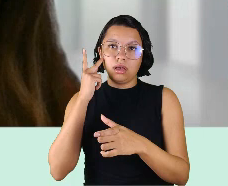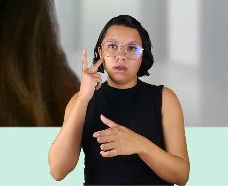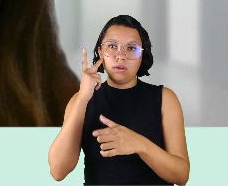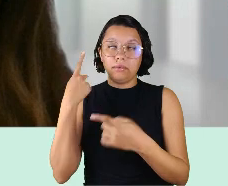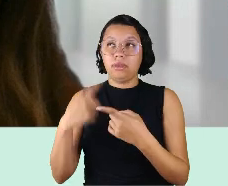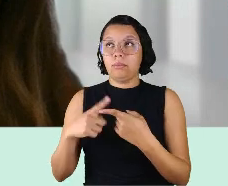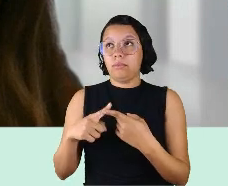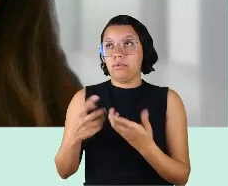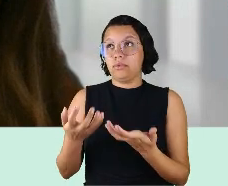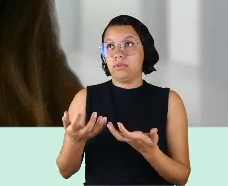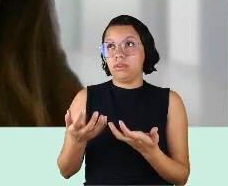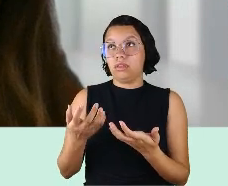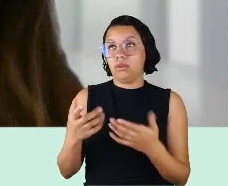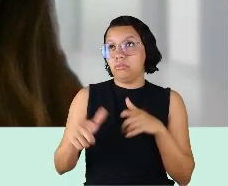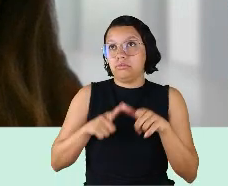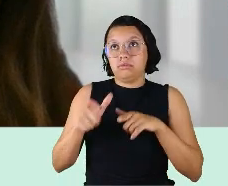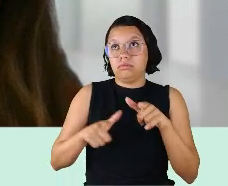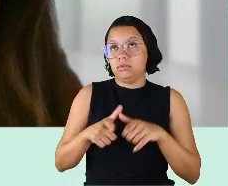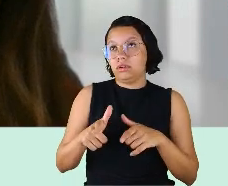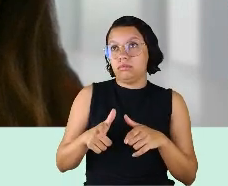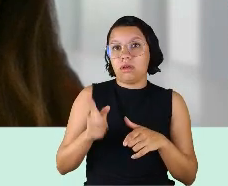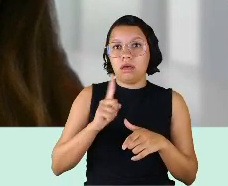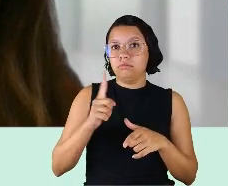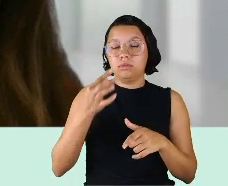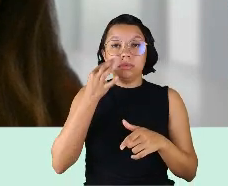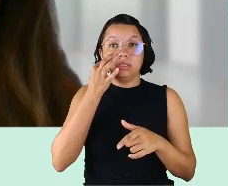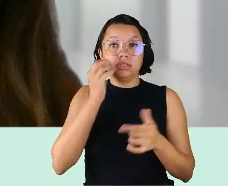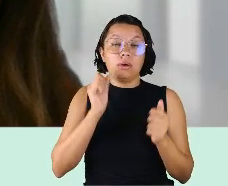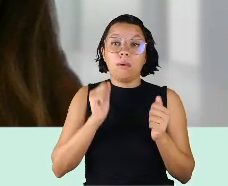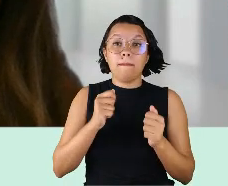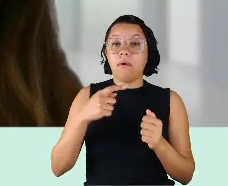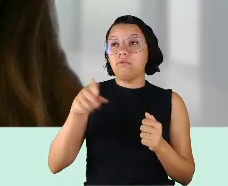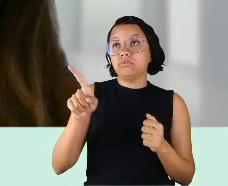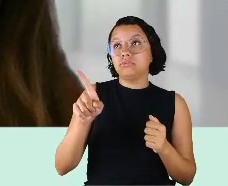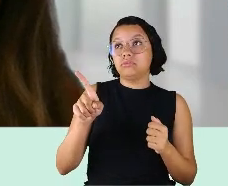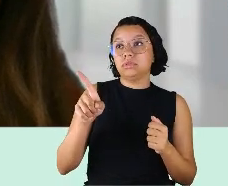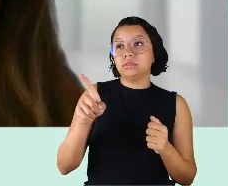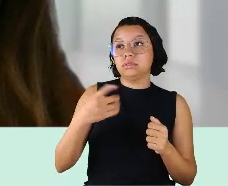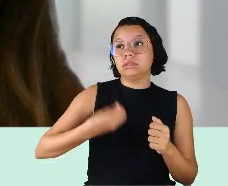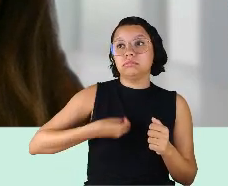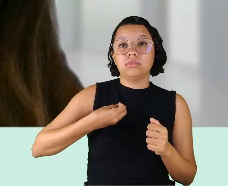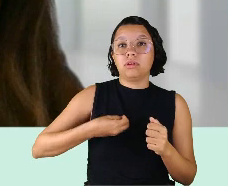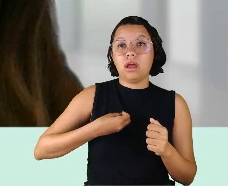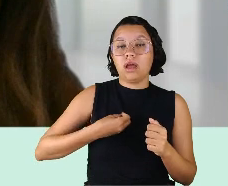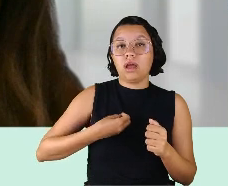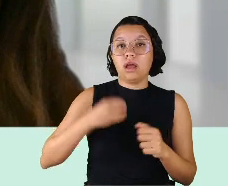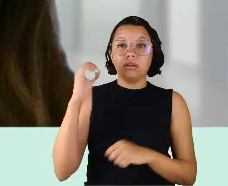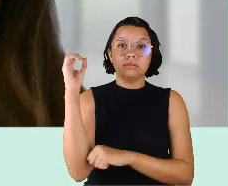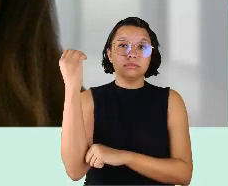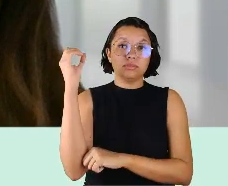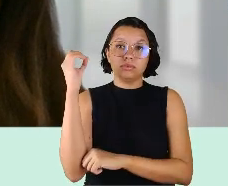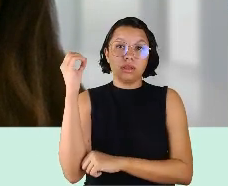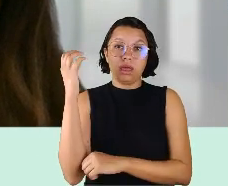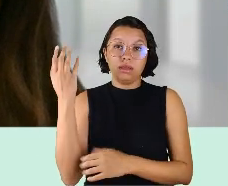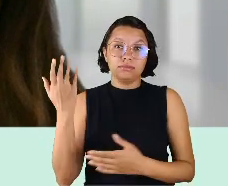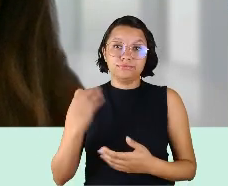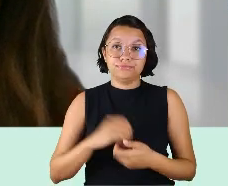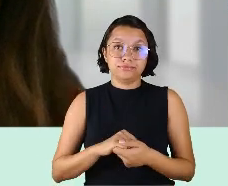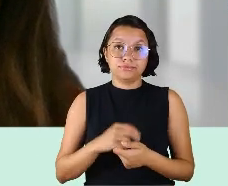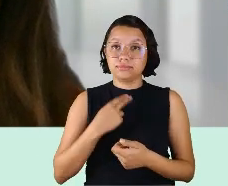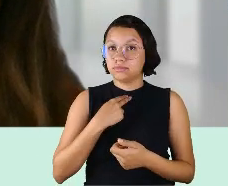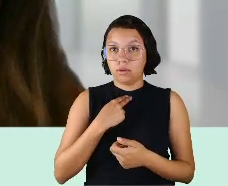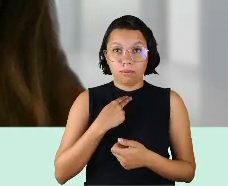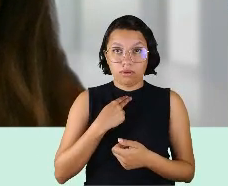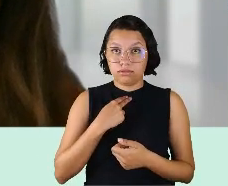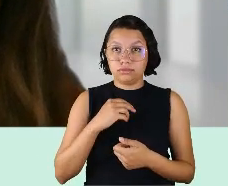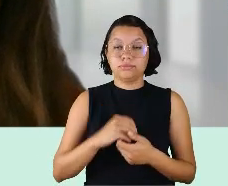porque eu estou no trabalho não presencial, eu posso ir morar em Porto Alegre. Não